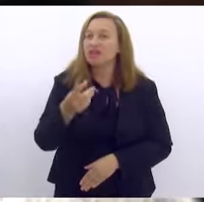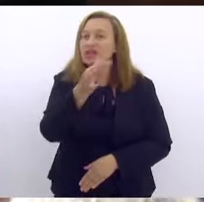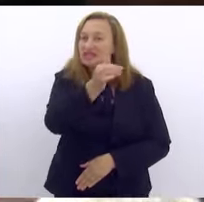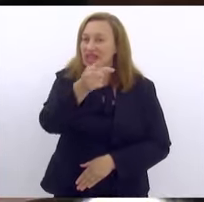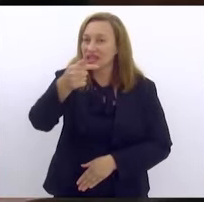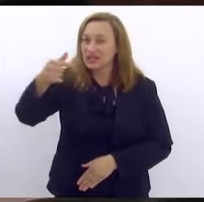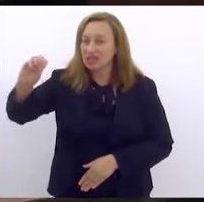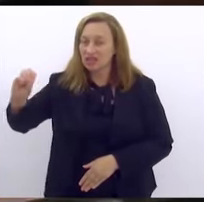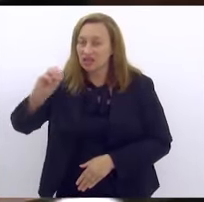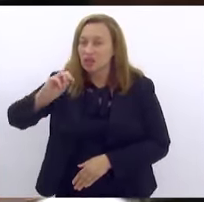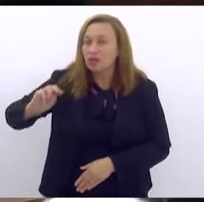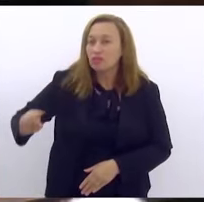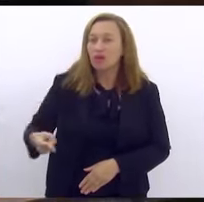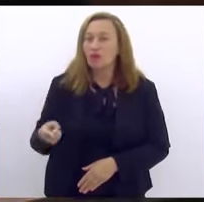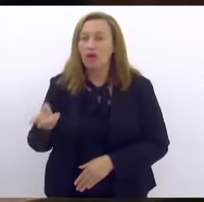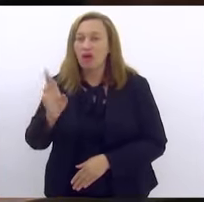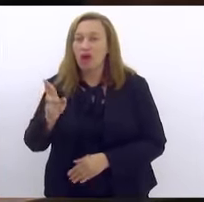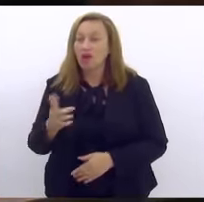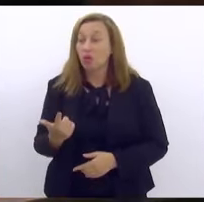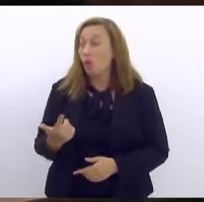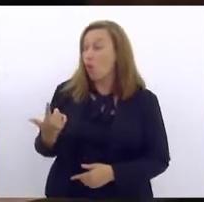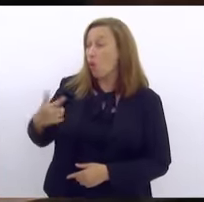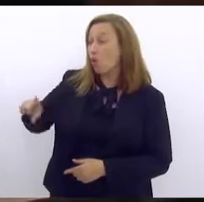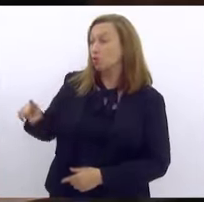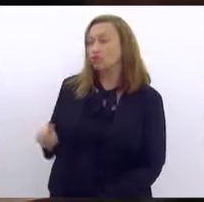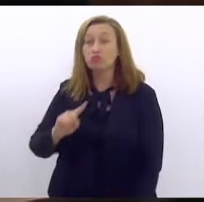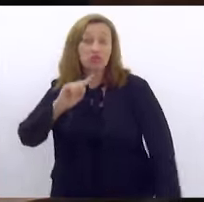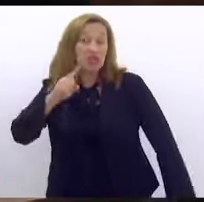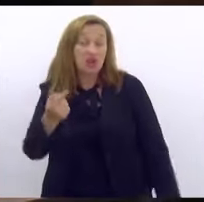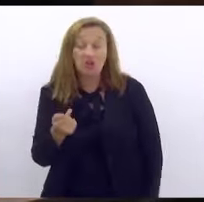R$1.700.000. Outros ganharam